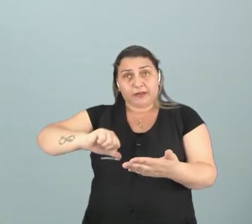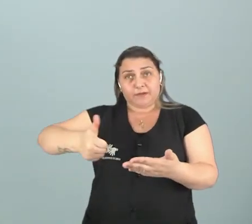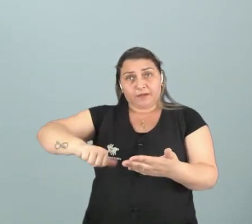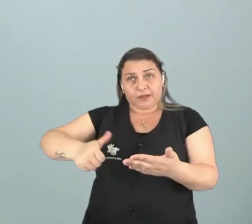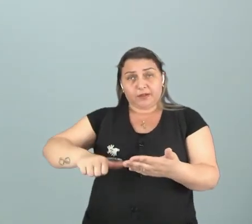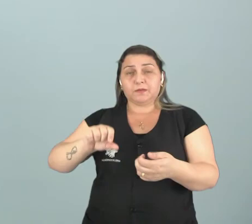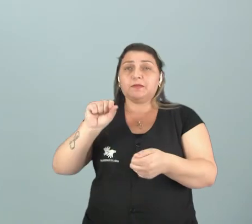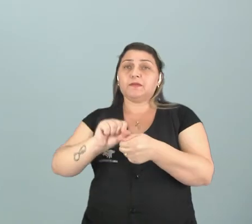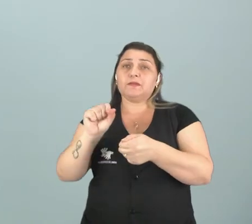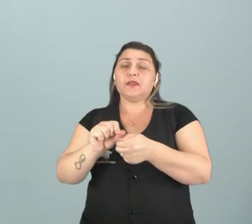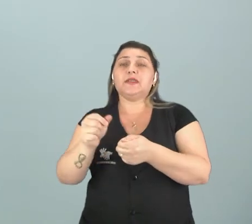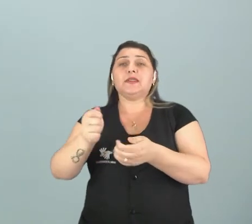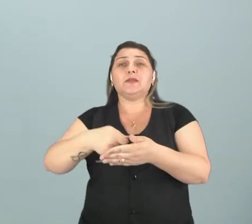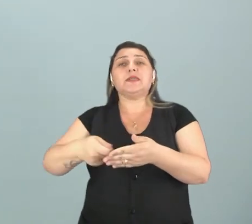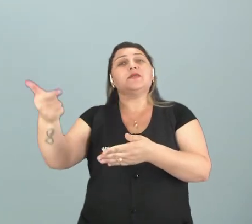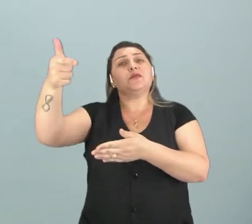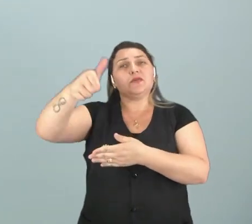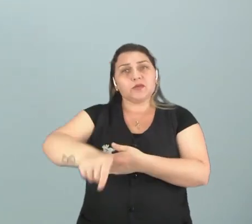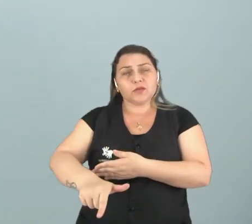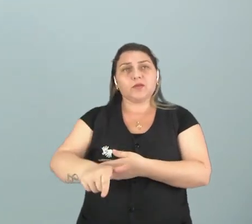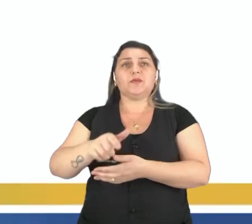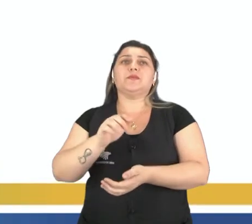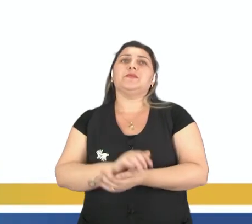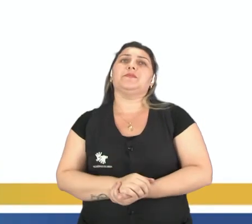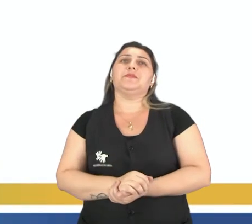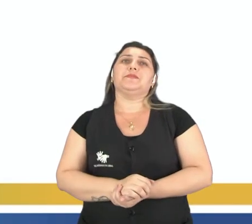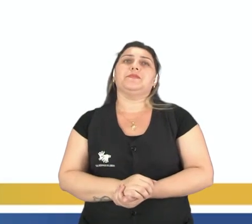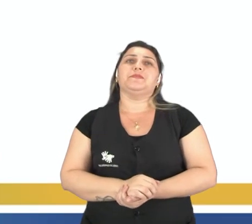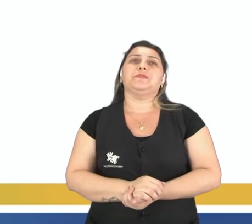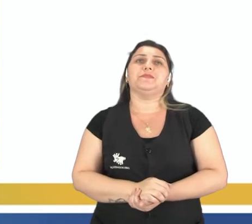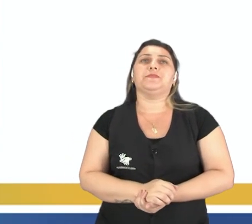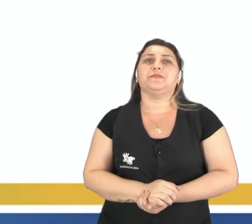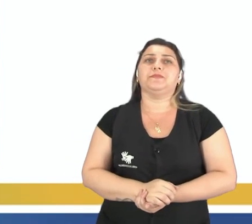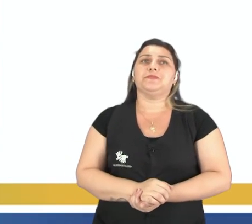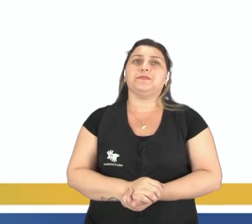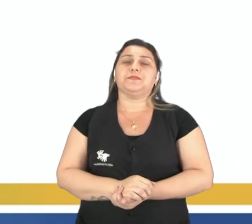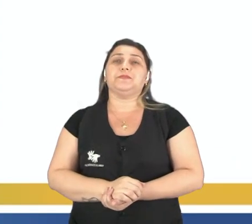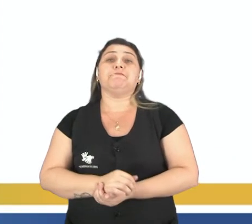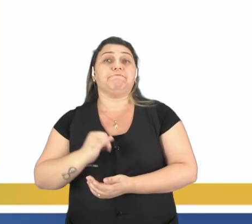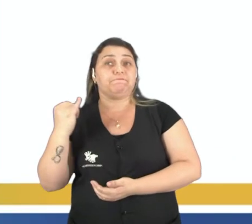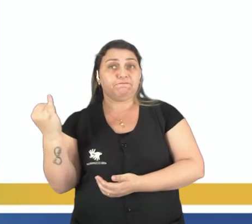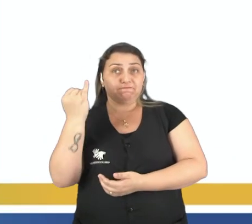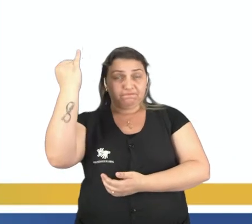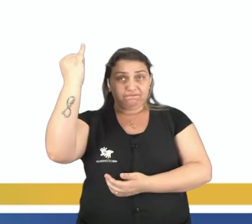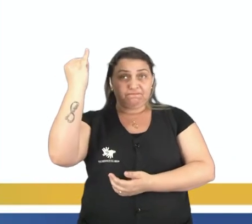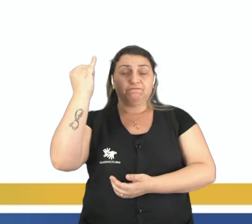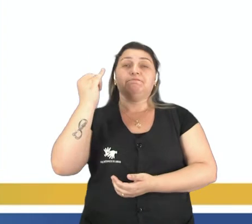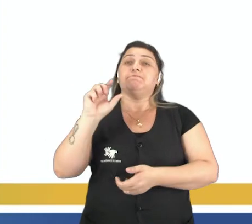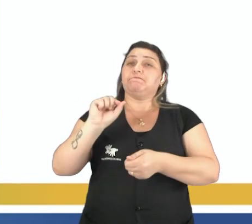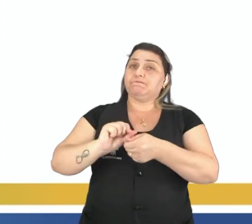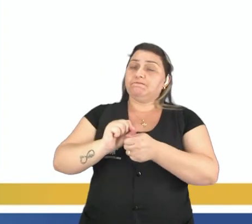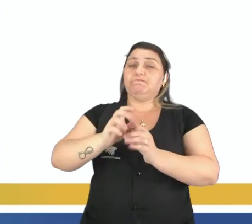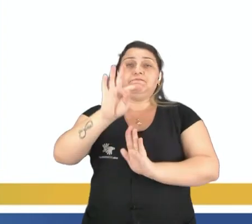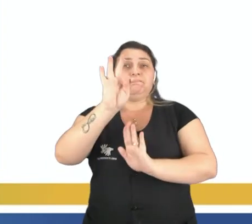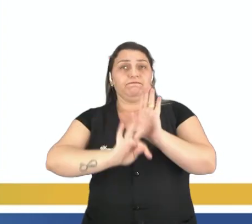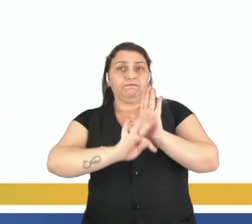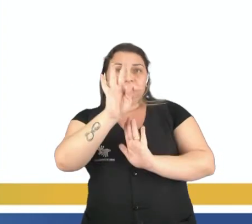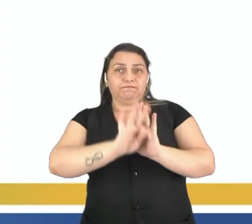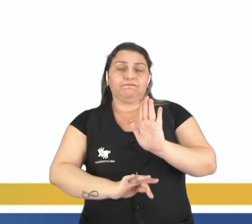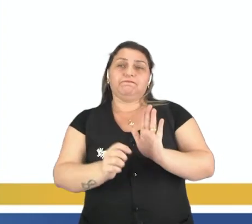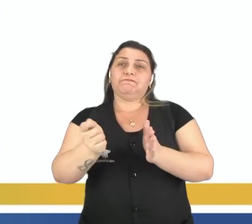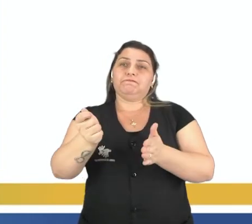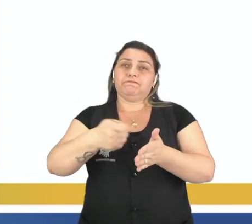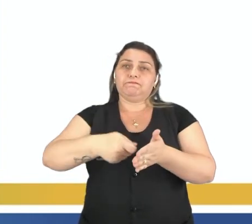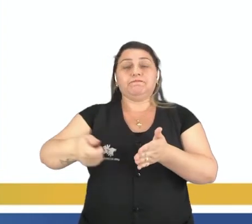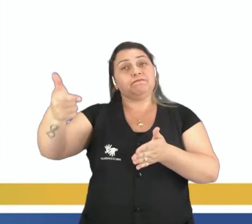para fazer uma reescrita. Vamos lá. Essa etapa é de extrema importância na produção de texto, é a